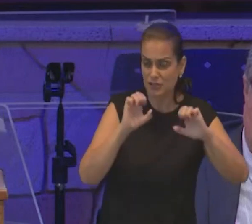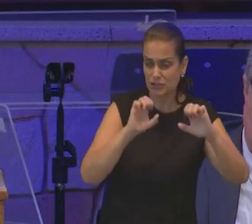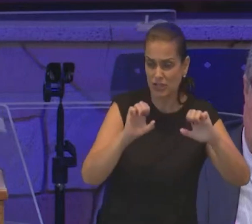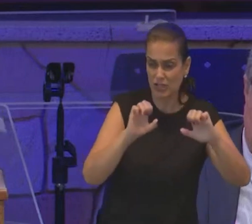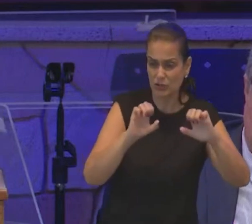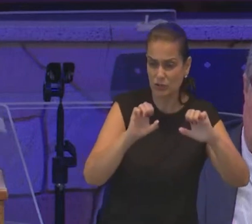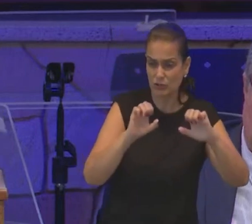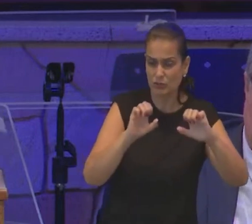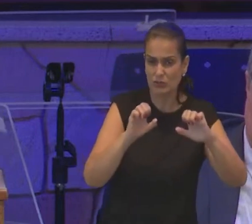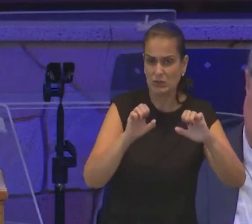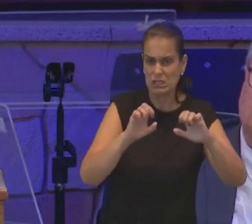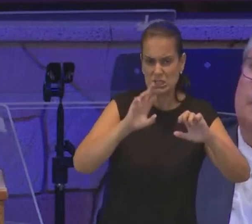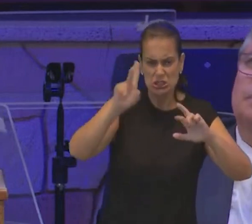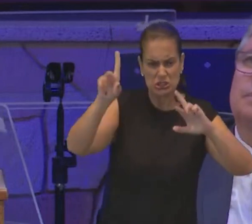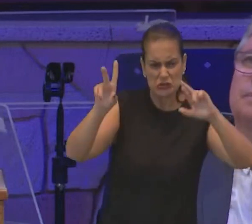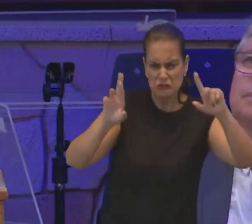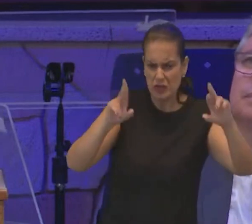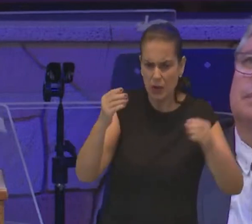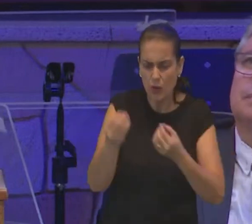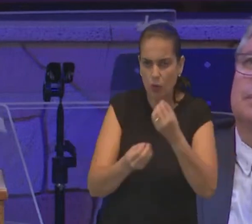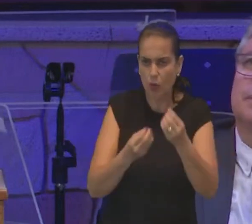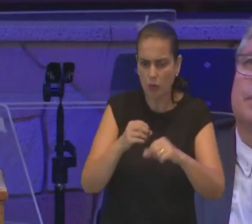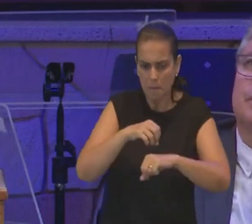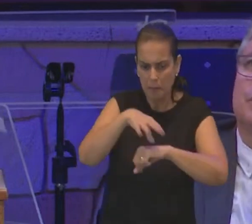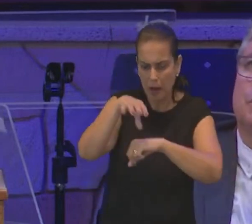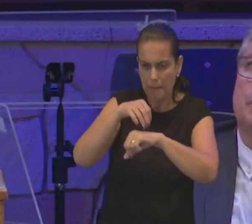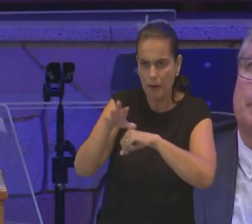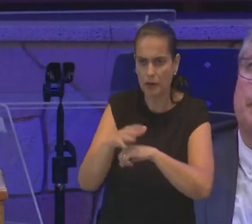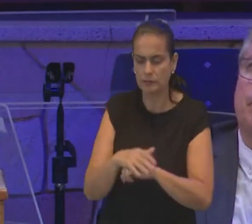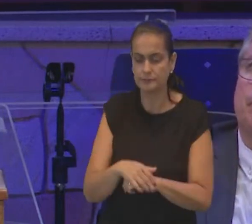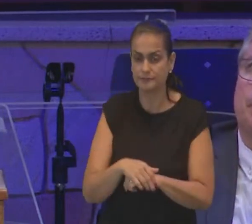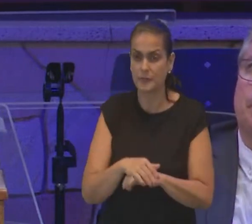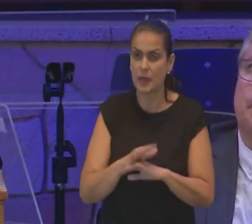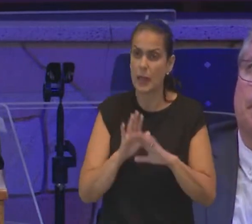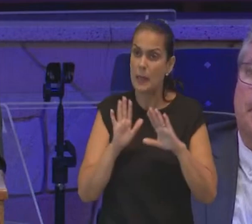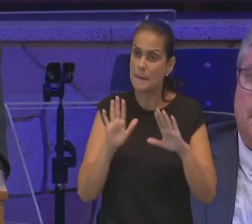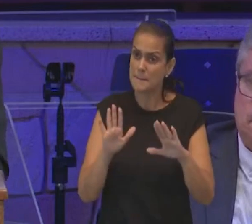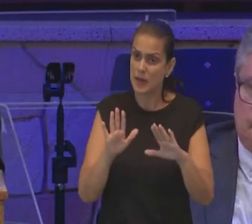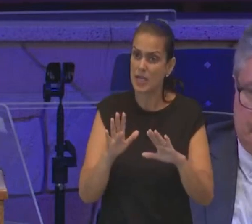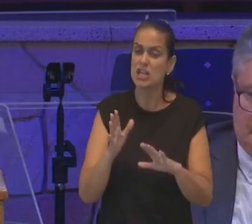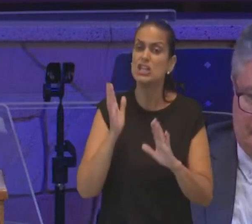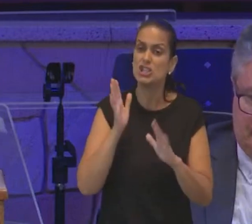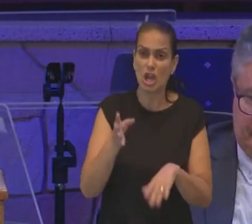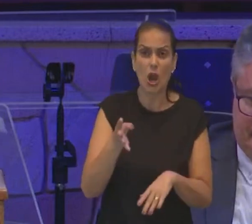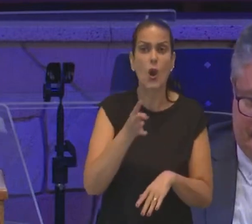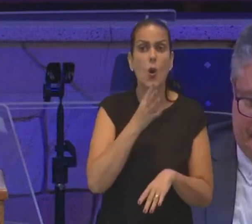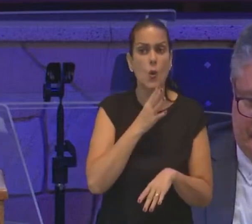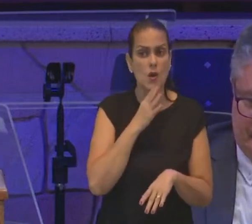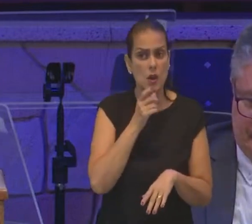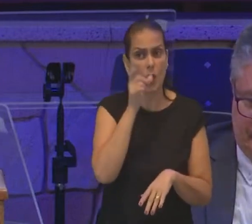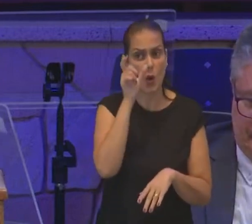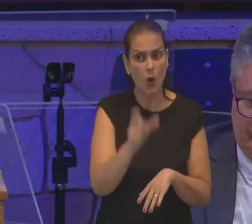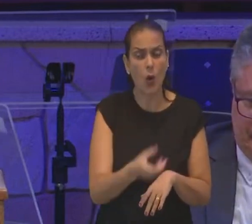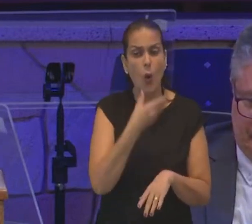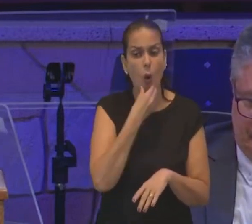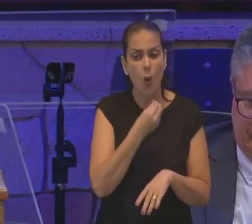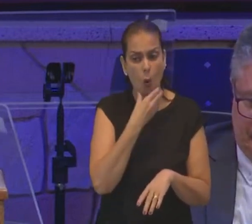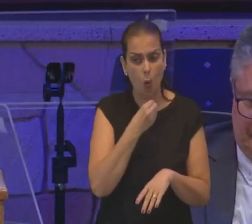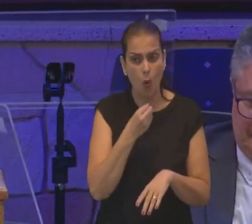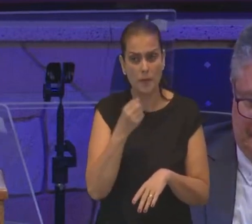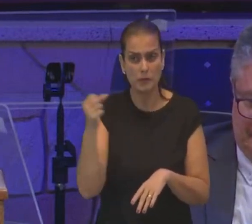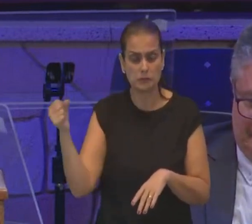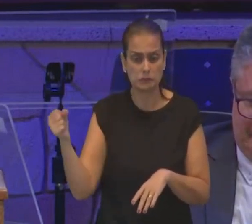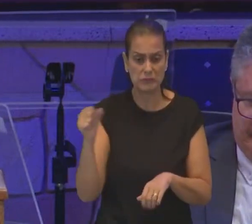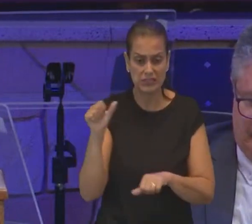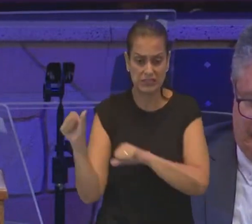de formas diferentes. E já conhecia Patrick de Catanduvas, Paraná, quando ele foi transferido